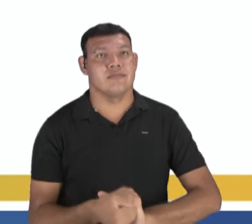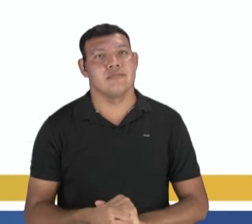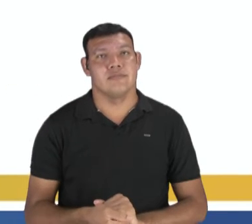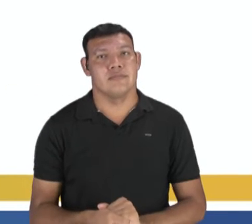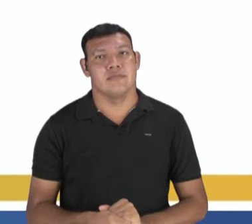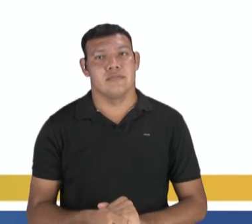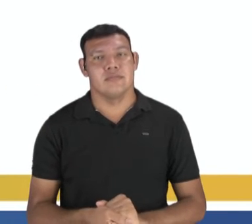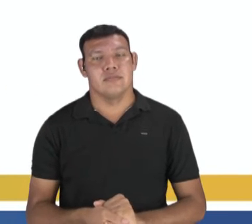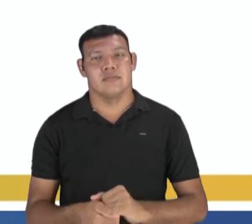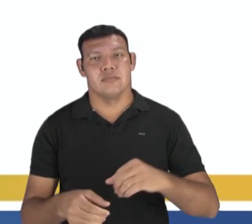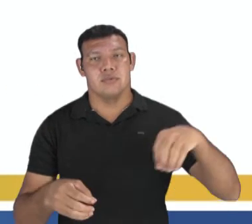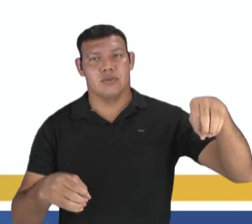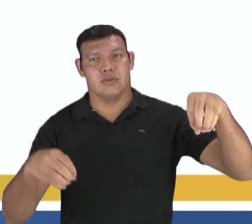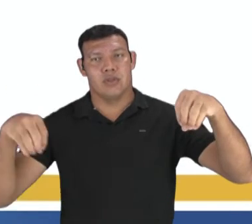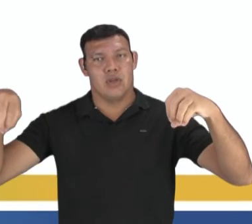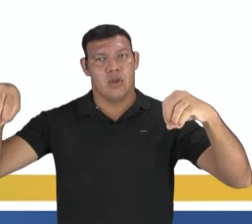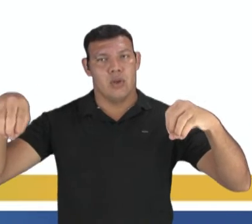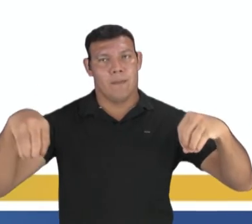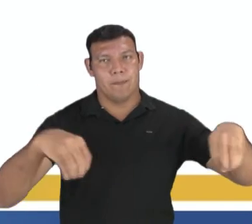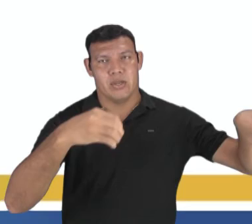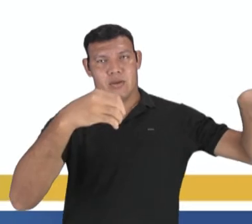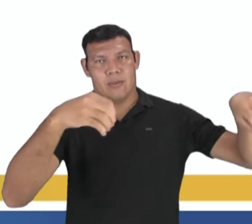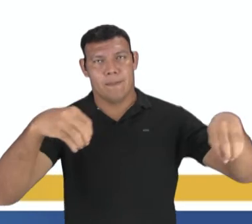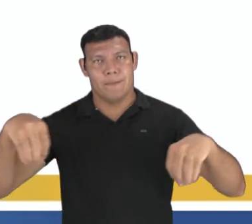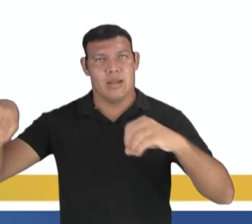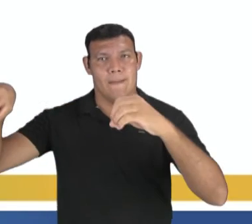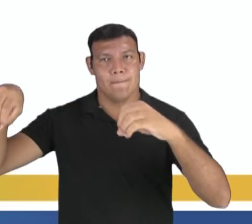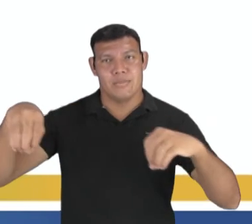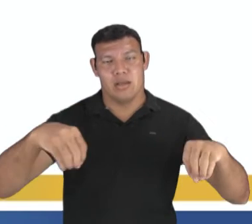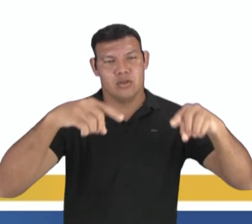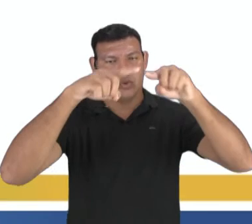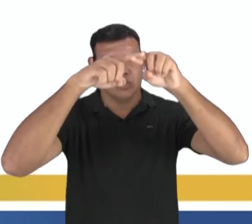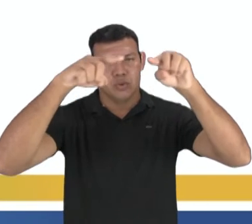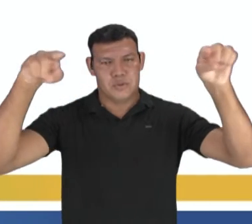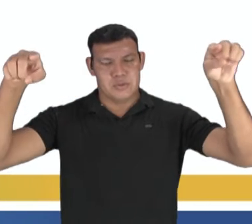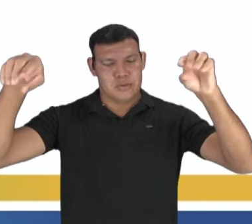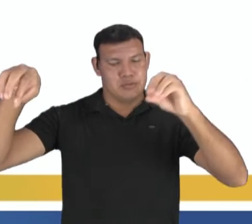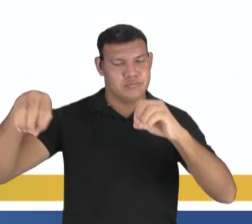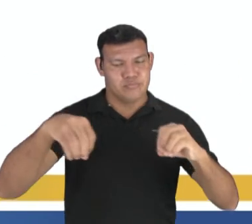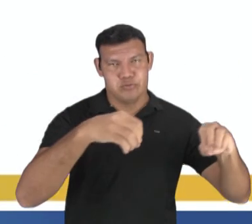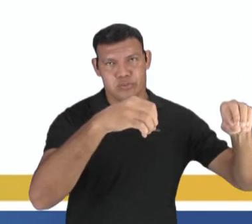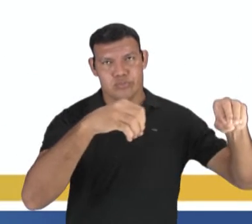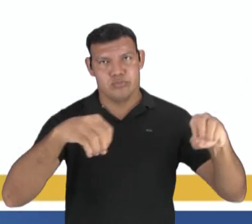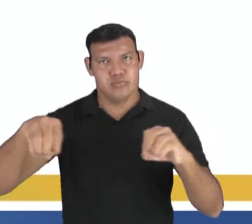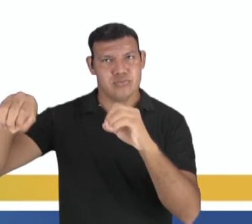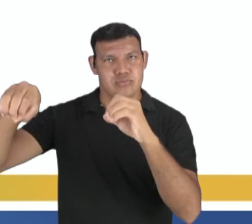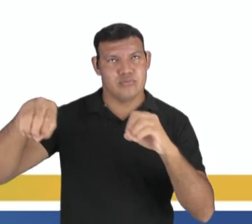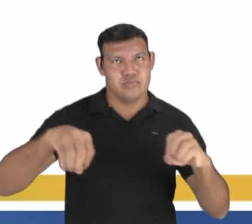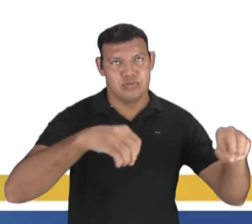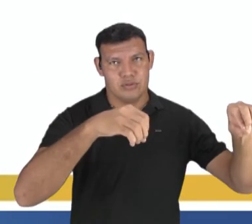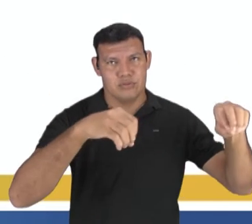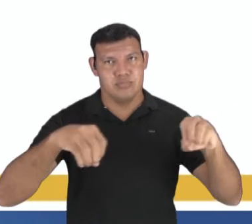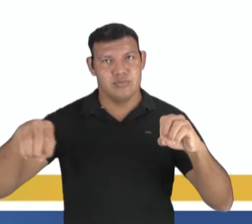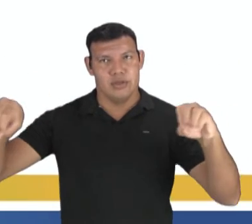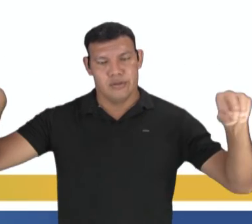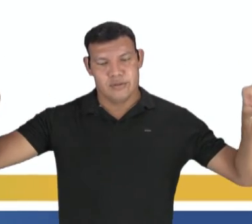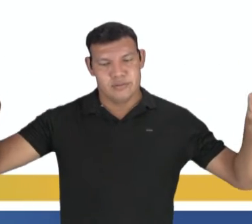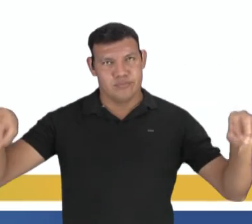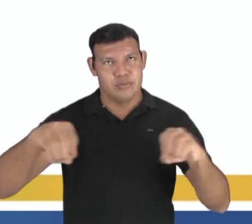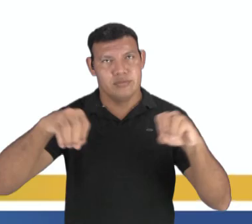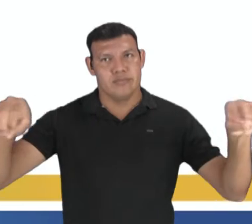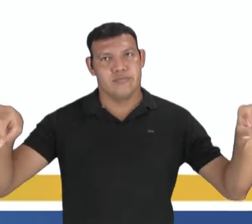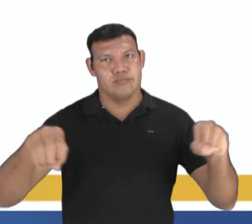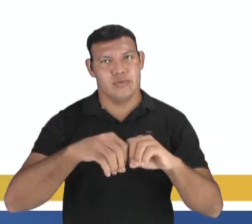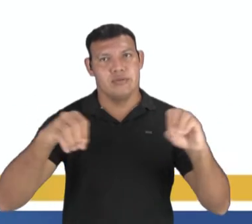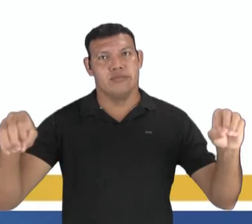ser constituído por 5 pêndulos idênticos suspensos em um mesmo suporte. Em um dado instante, as esferas de